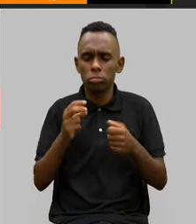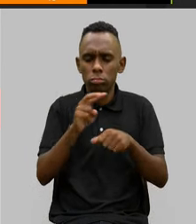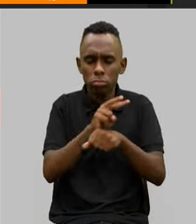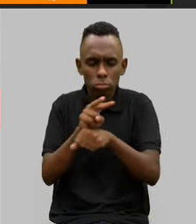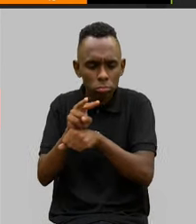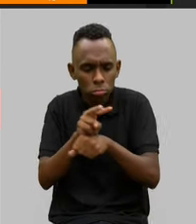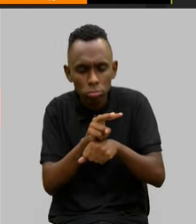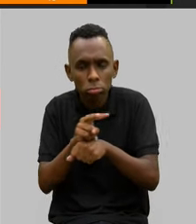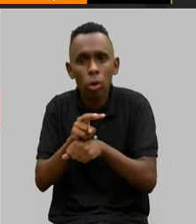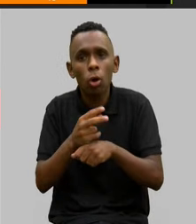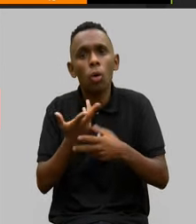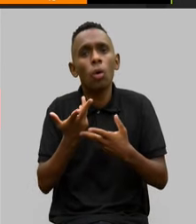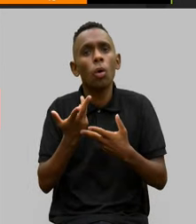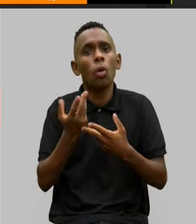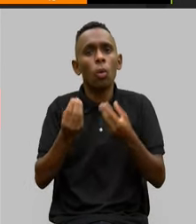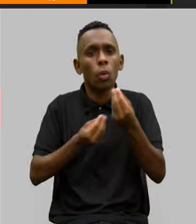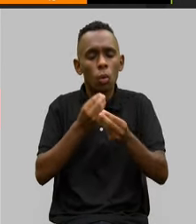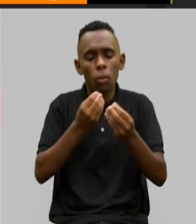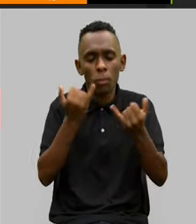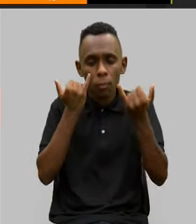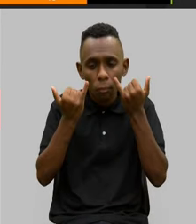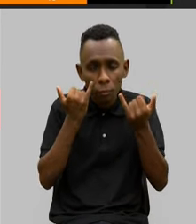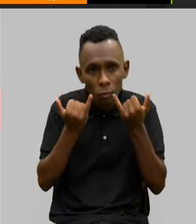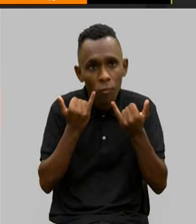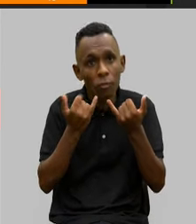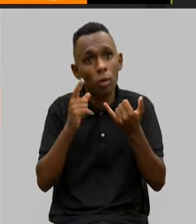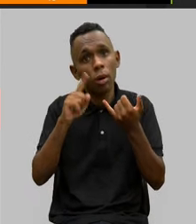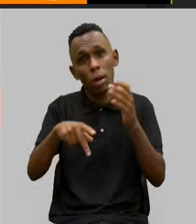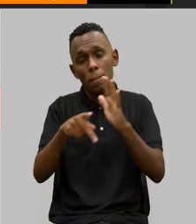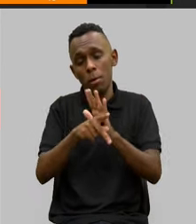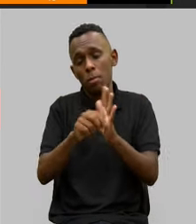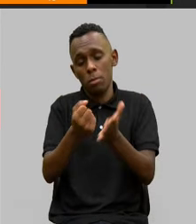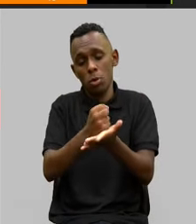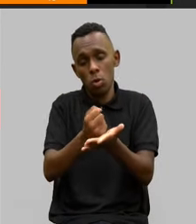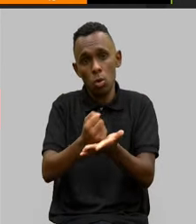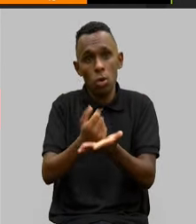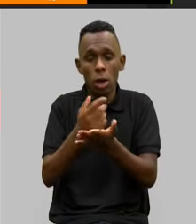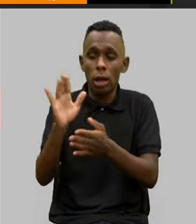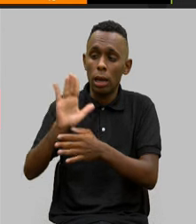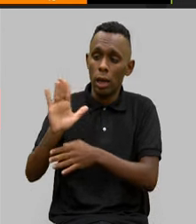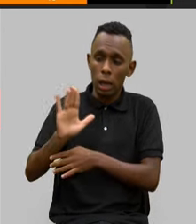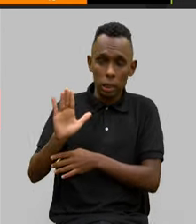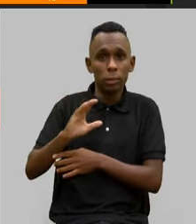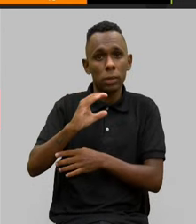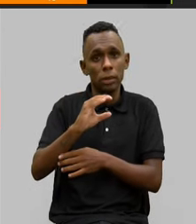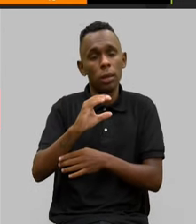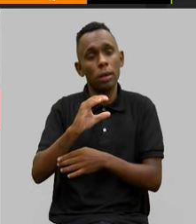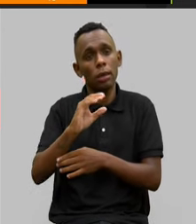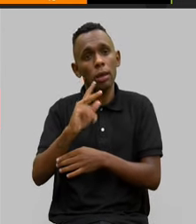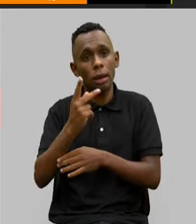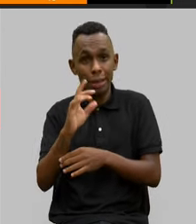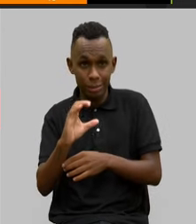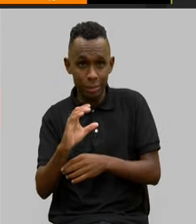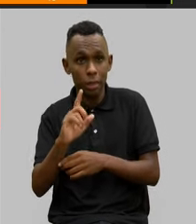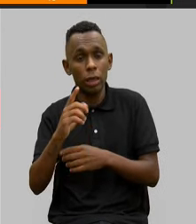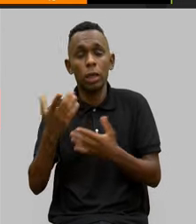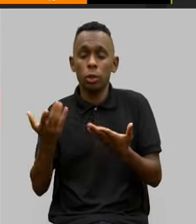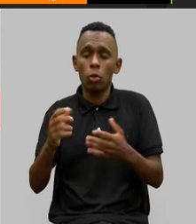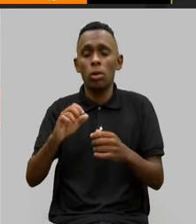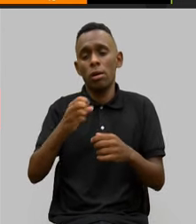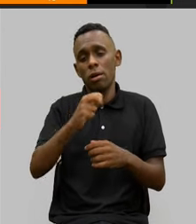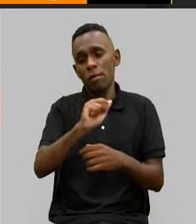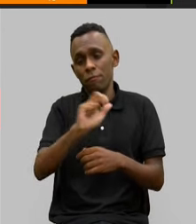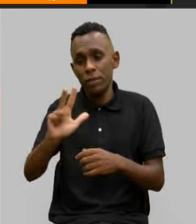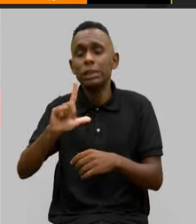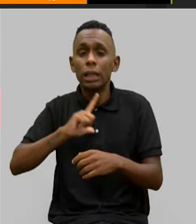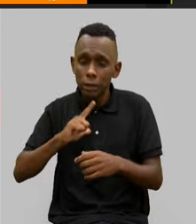então o monitoramento analítico de produtos da cannabis e medicamentos contendo cbd E thc então hoje tem esse programa de monitoramento lá